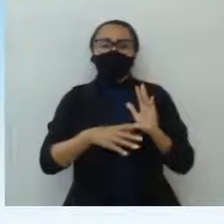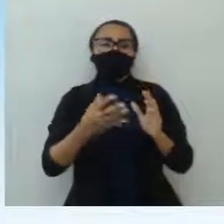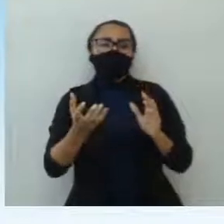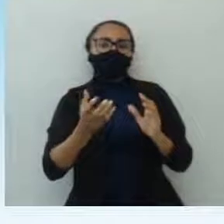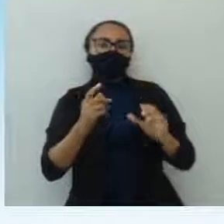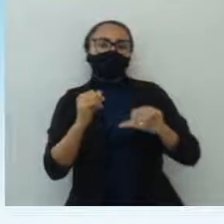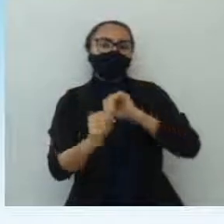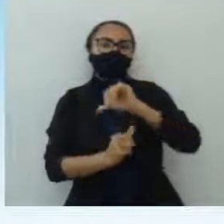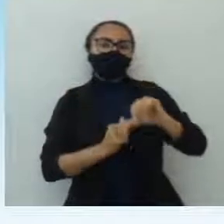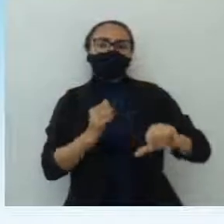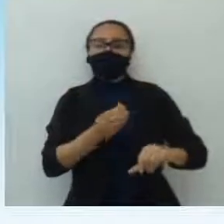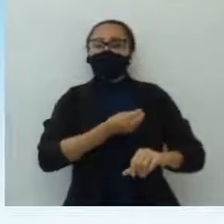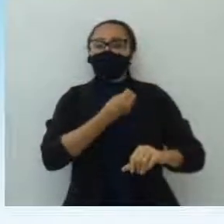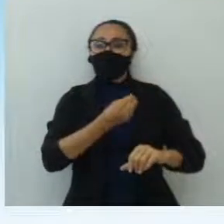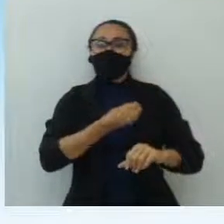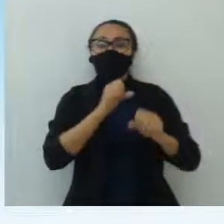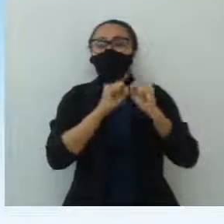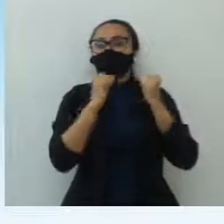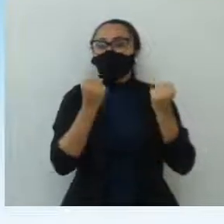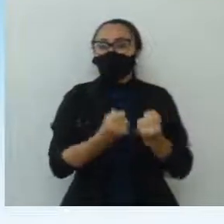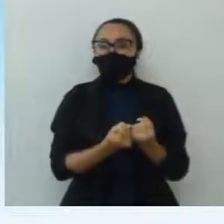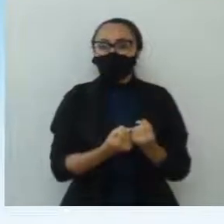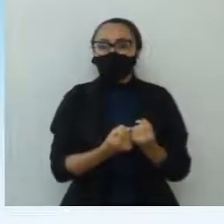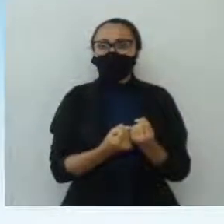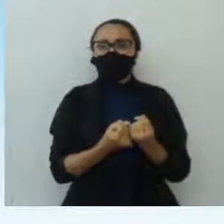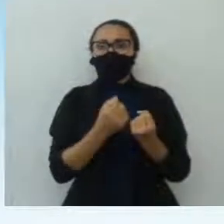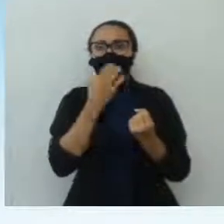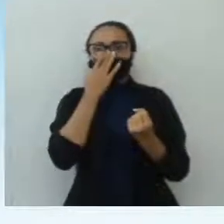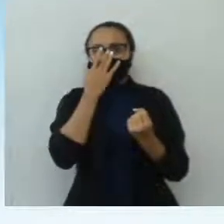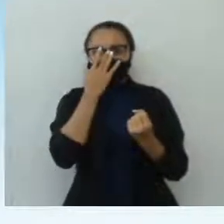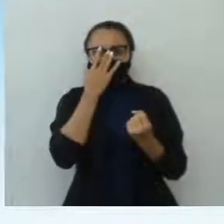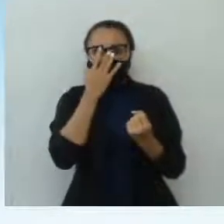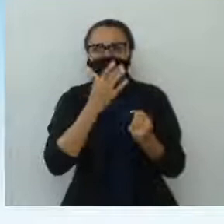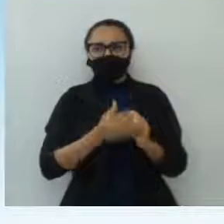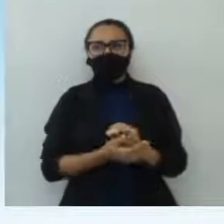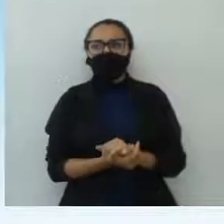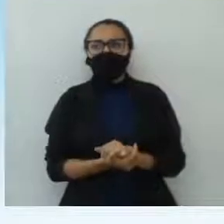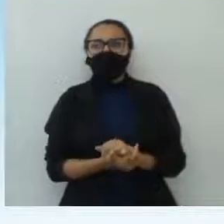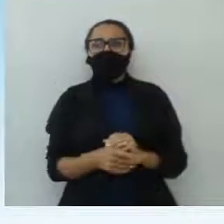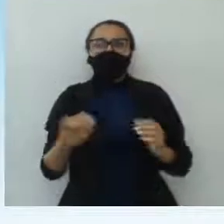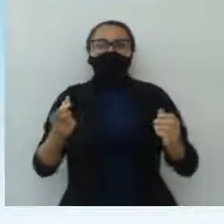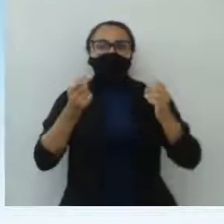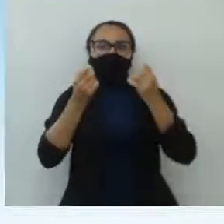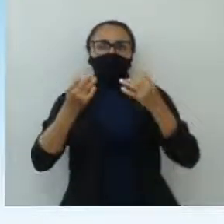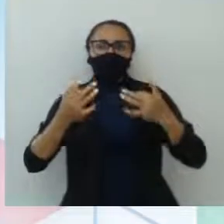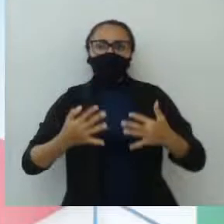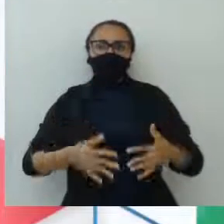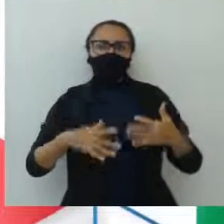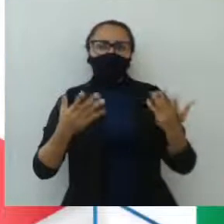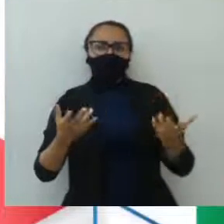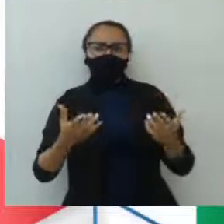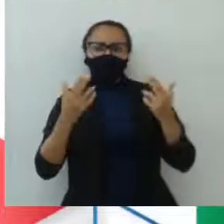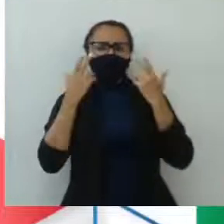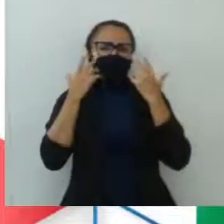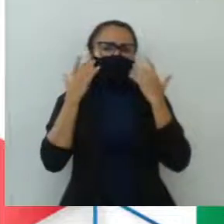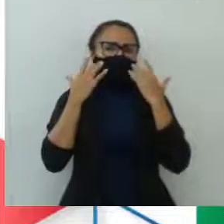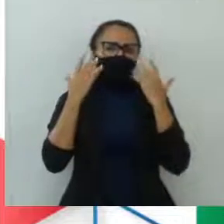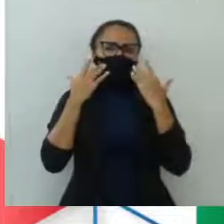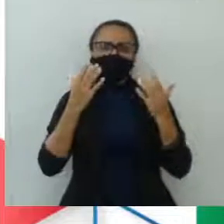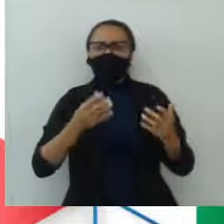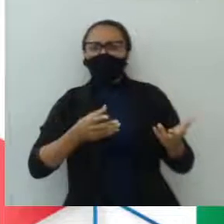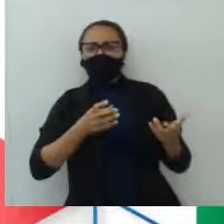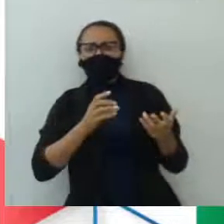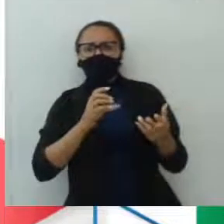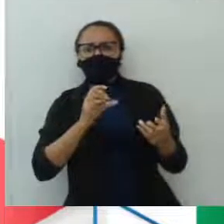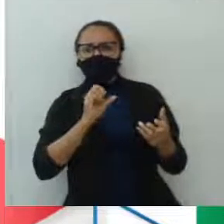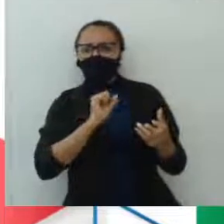vida das pessoas, a mudança social. E Antoine Artaud, que traz o teatro da crueldade, que crueldade não é cruel